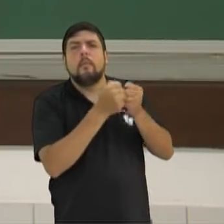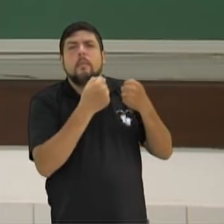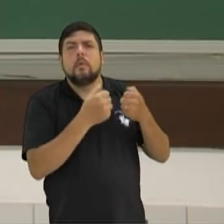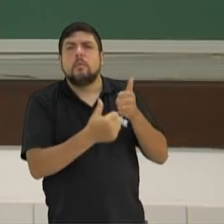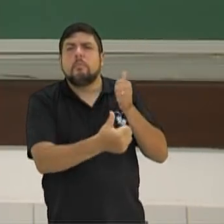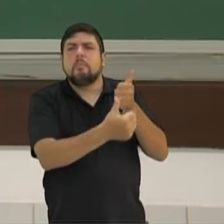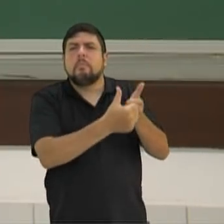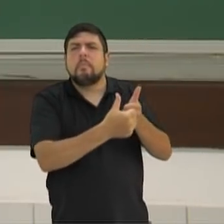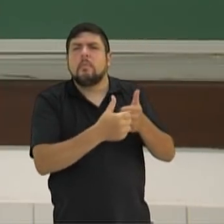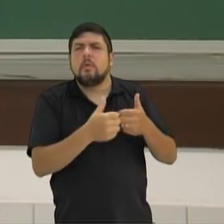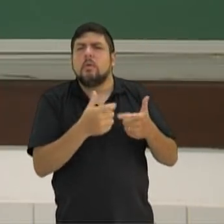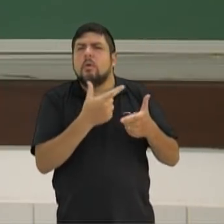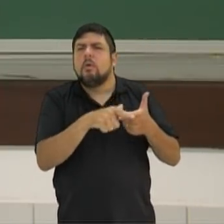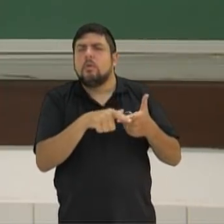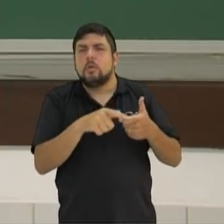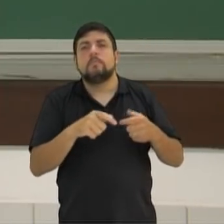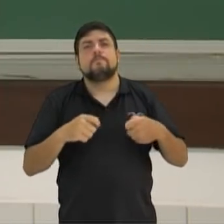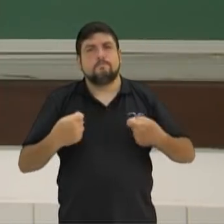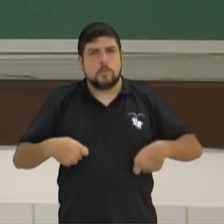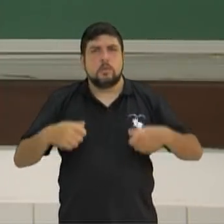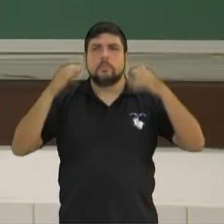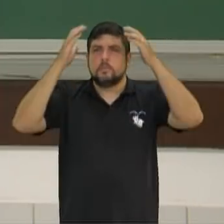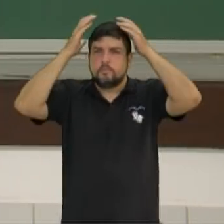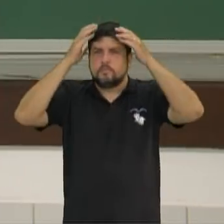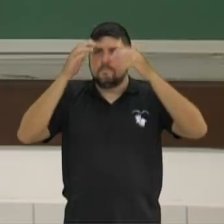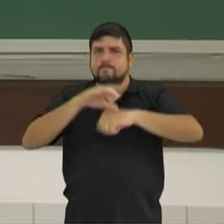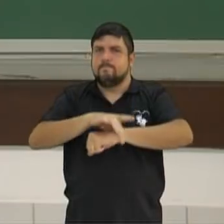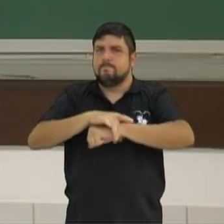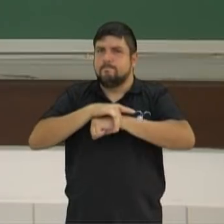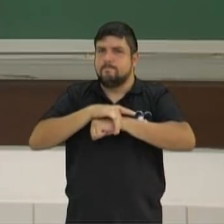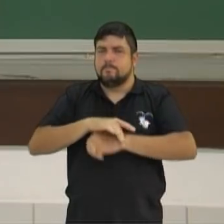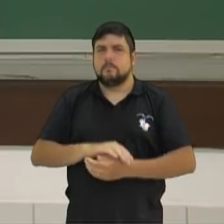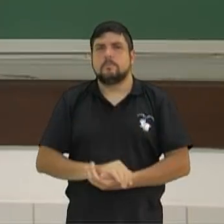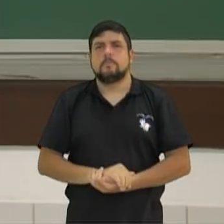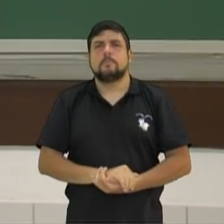você coloque o capacete e ande com segurança, ok?